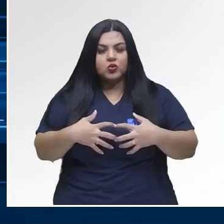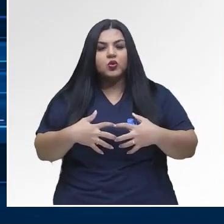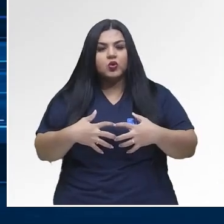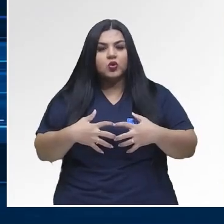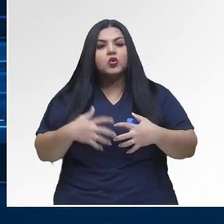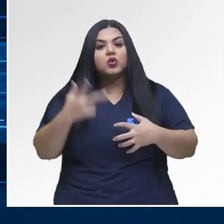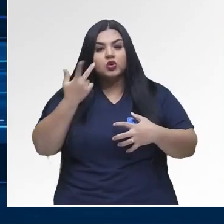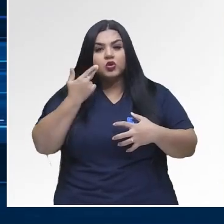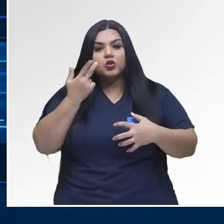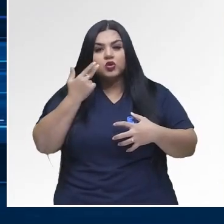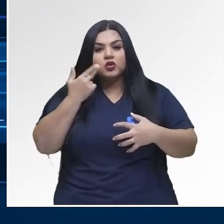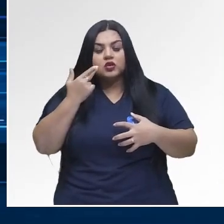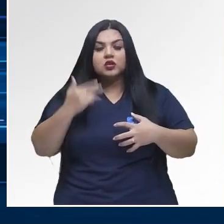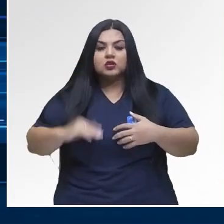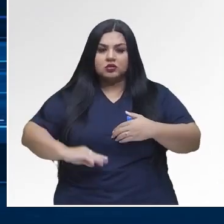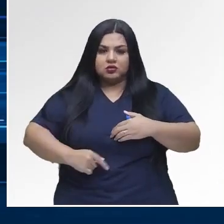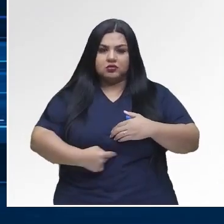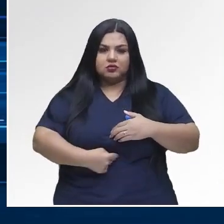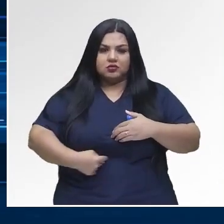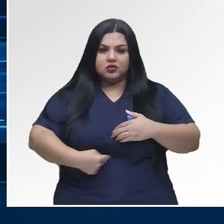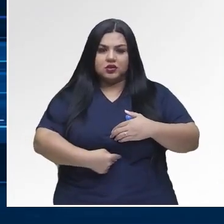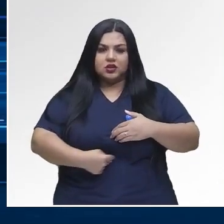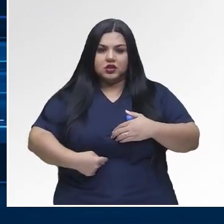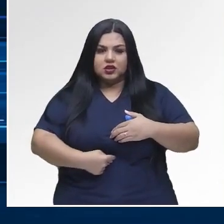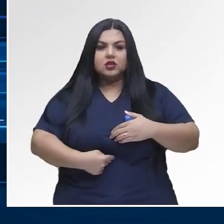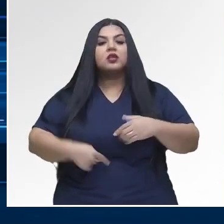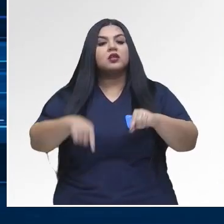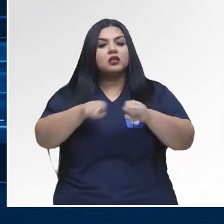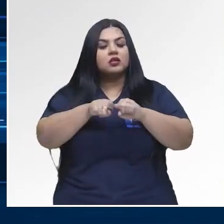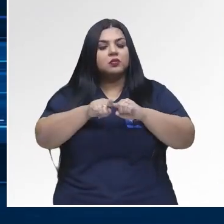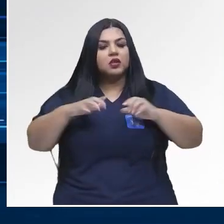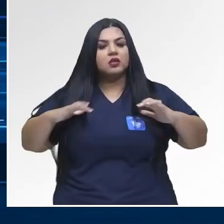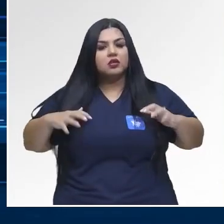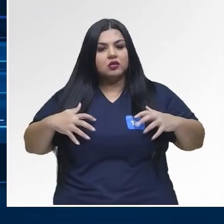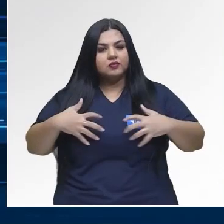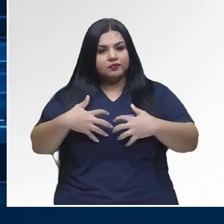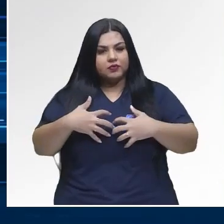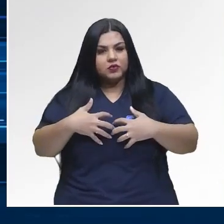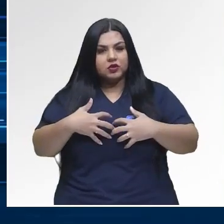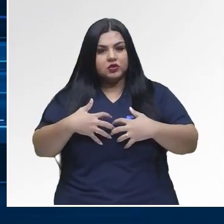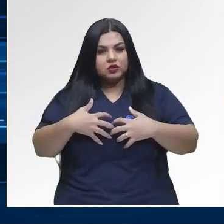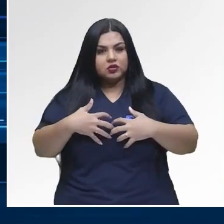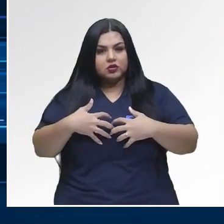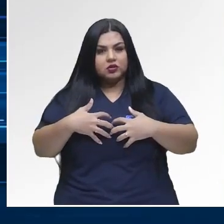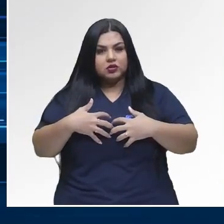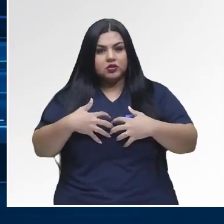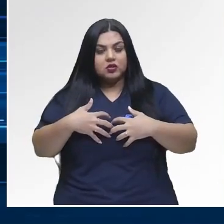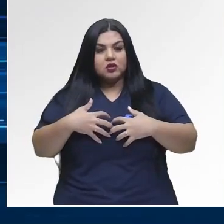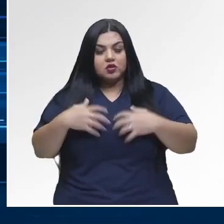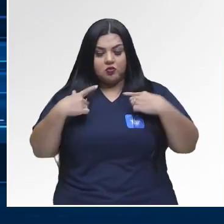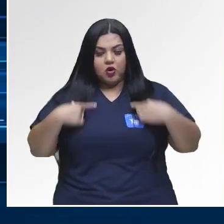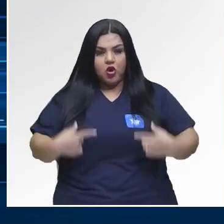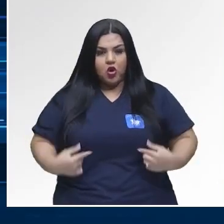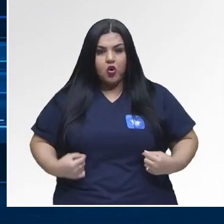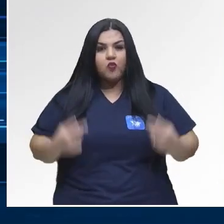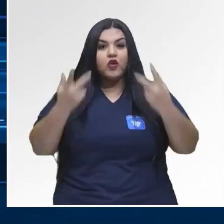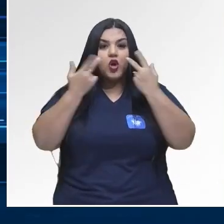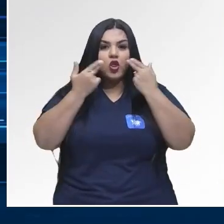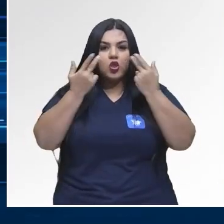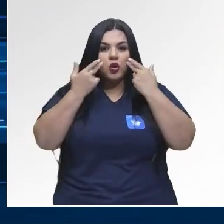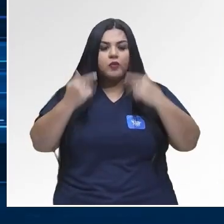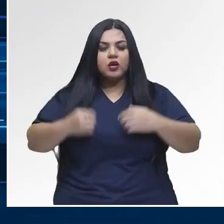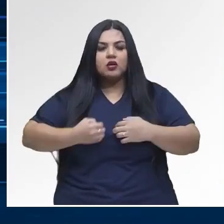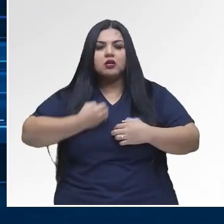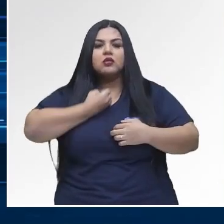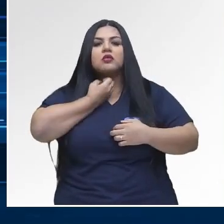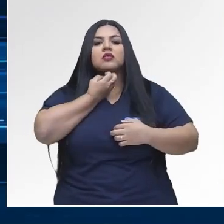normal. Tanto o diafragma, que a gente observa aqui, quanto os músculos intercostais. Então, pulmão volta para o tamanho normal também e esse ar vai